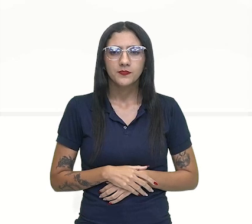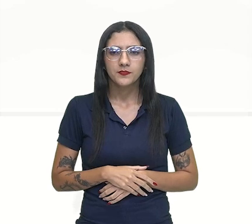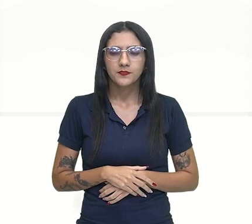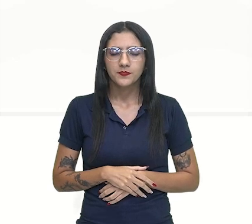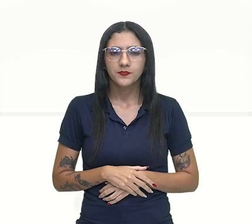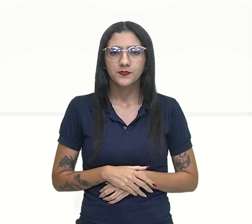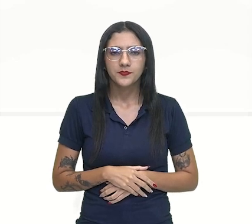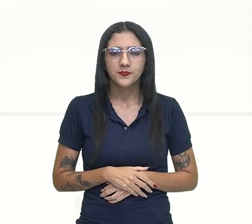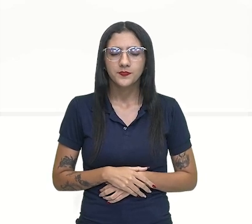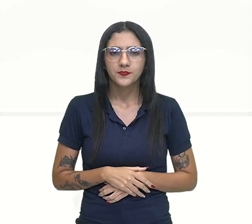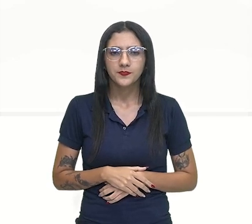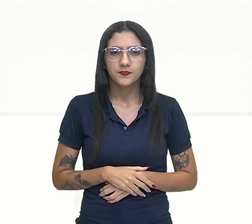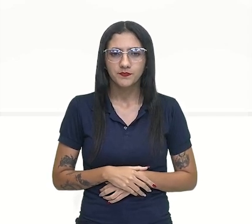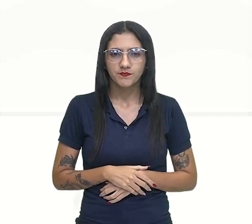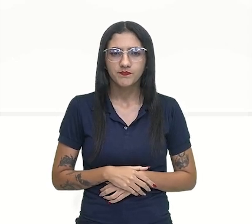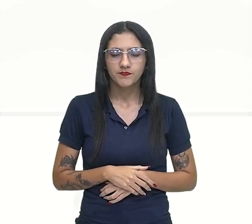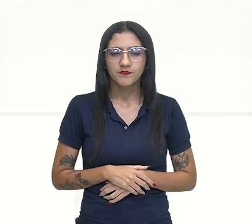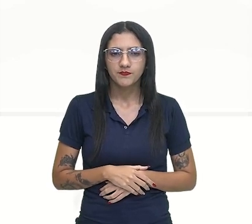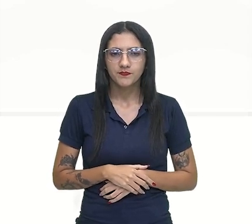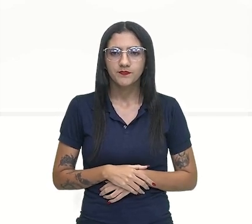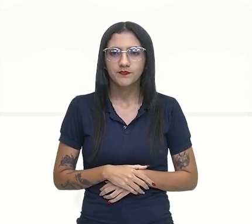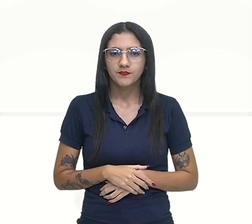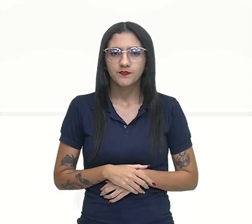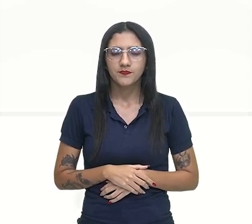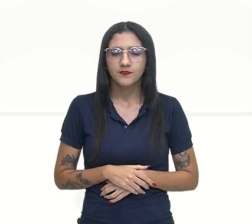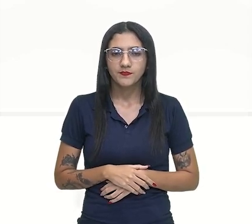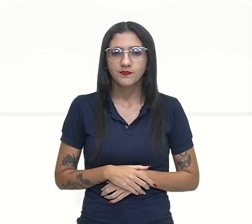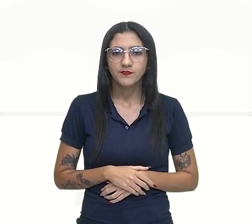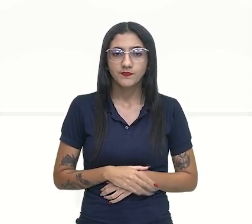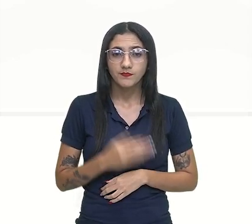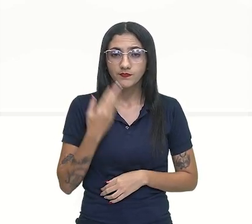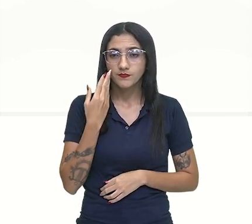tenho 1000 metros.